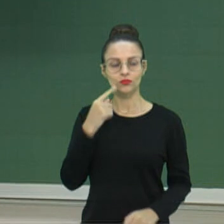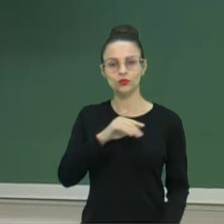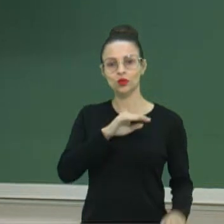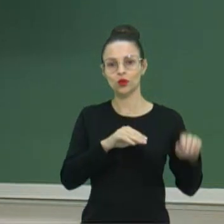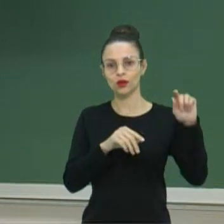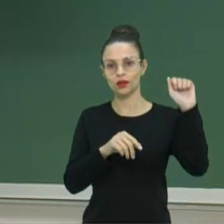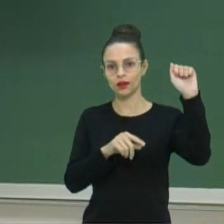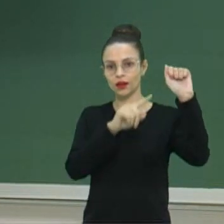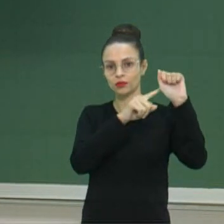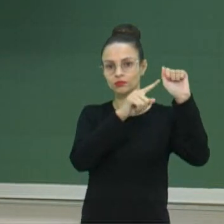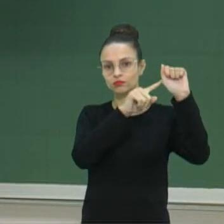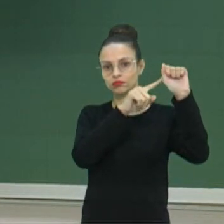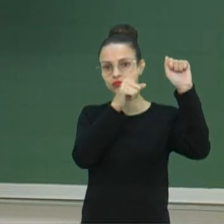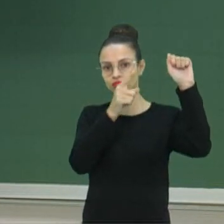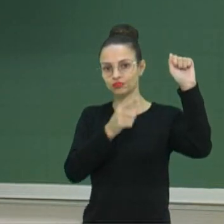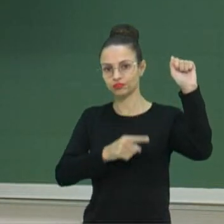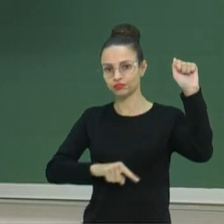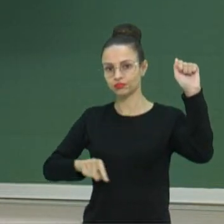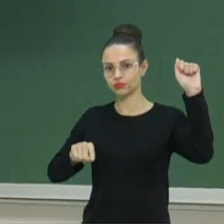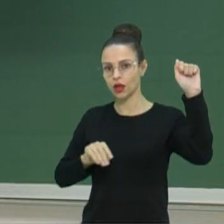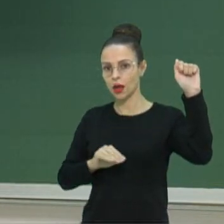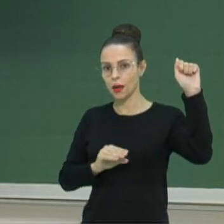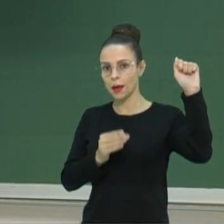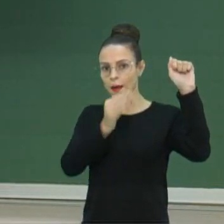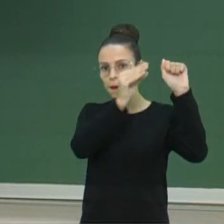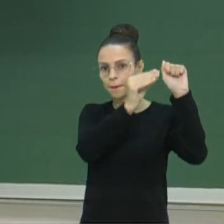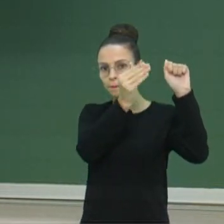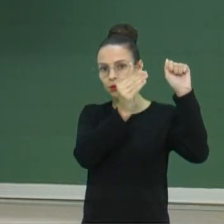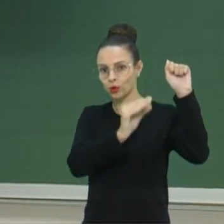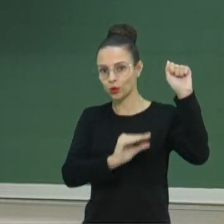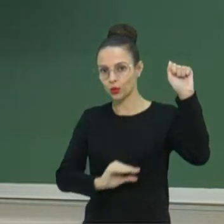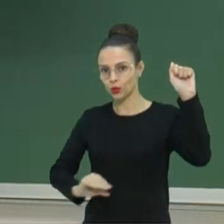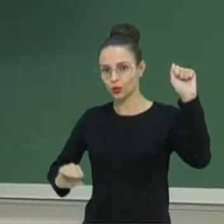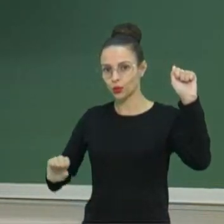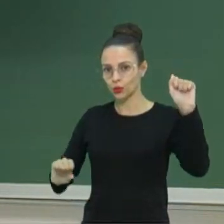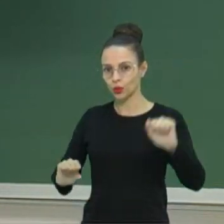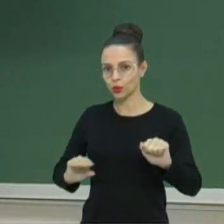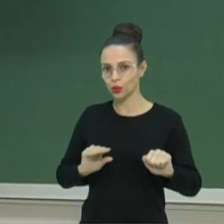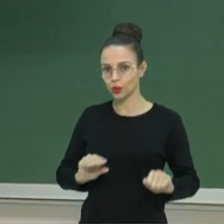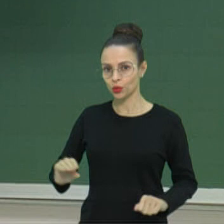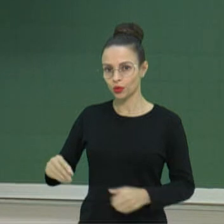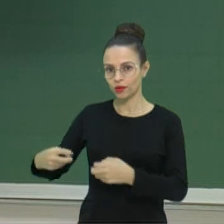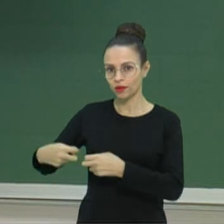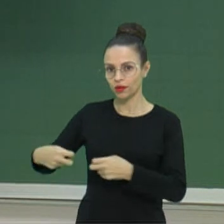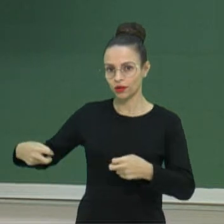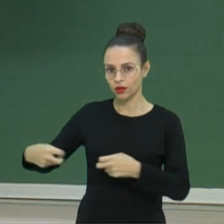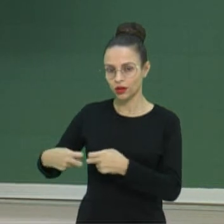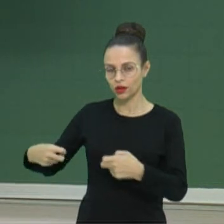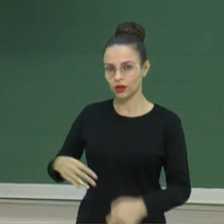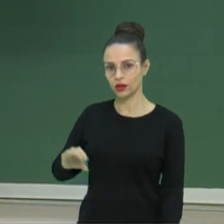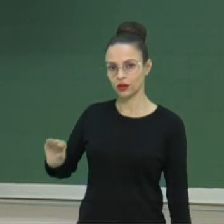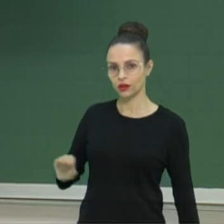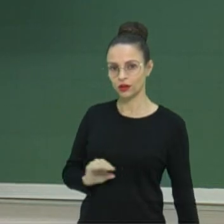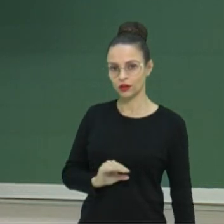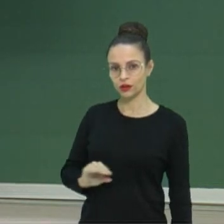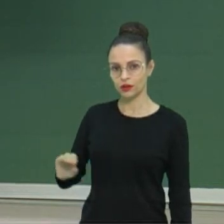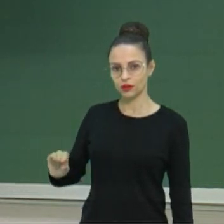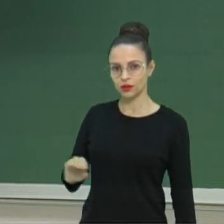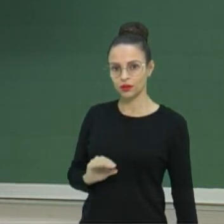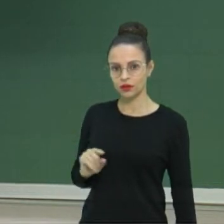sai do ponto A 2 metros de altura, atinge a mola aqui, né, na